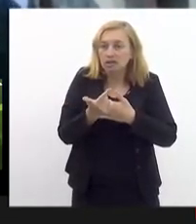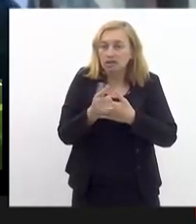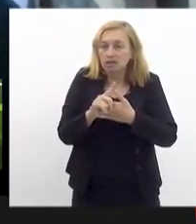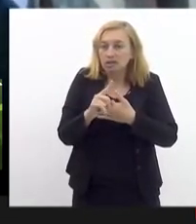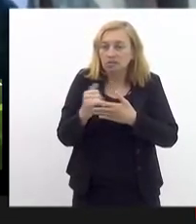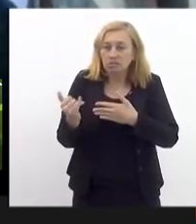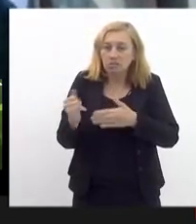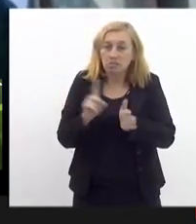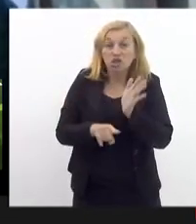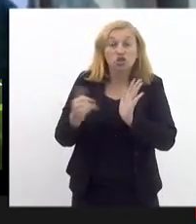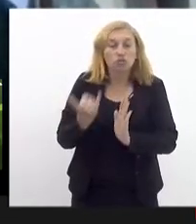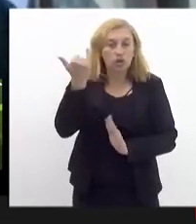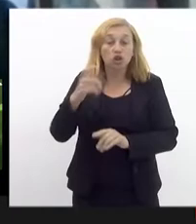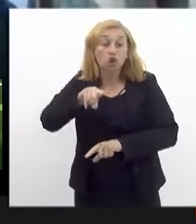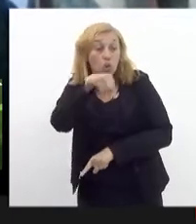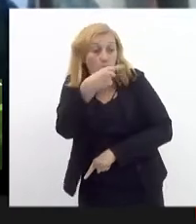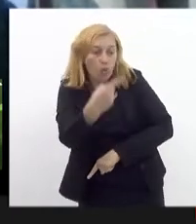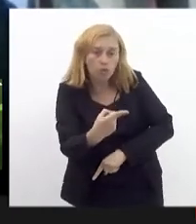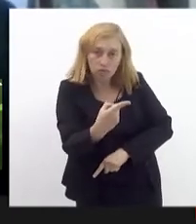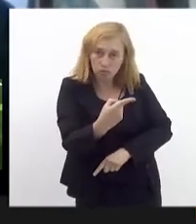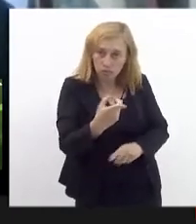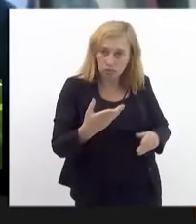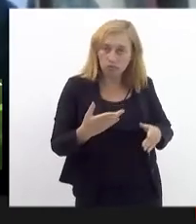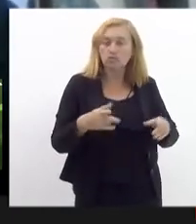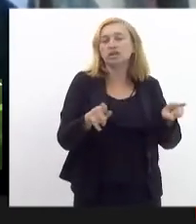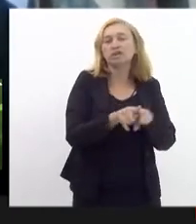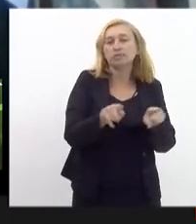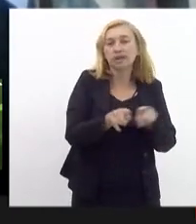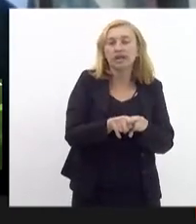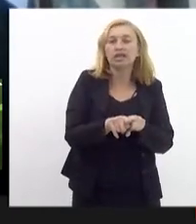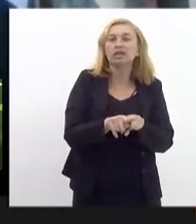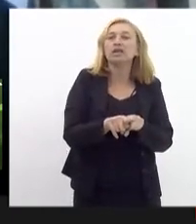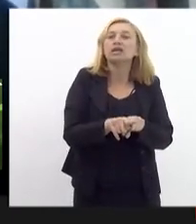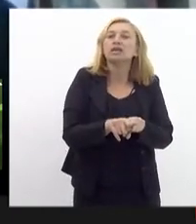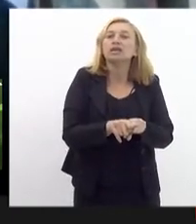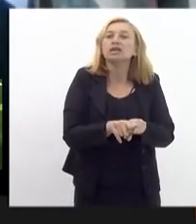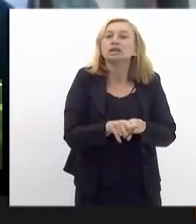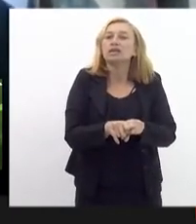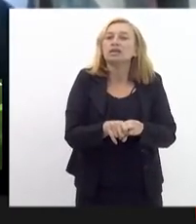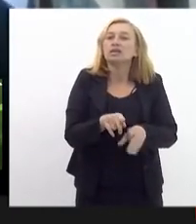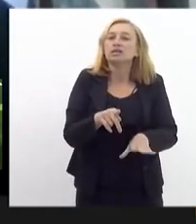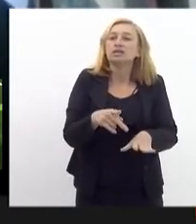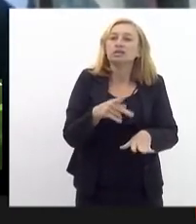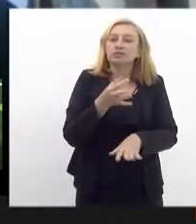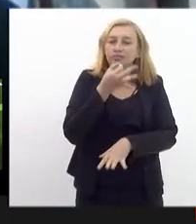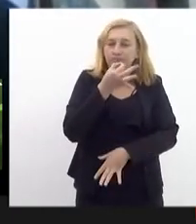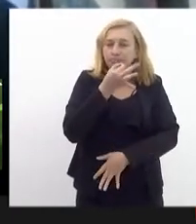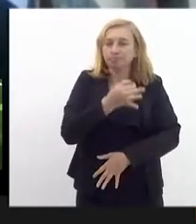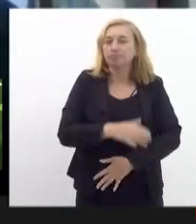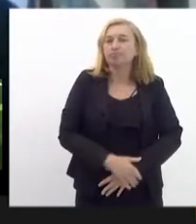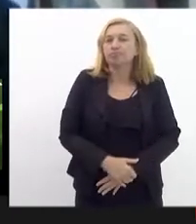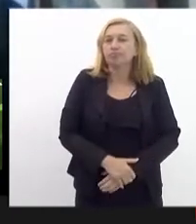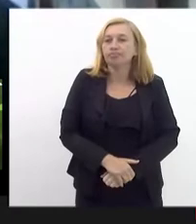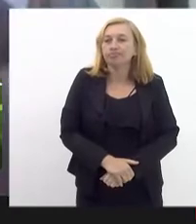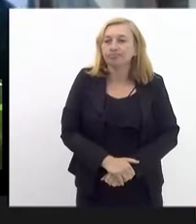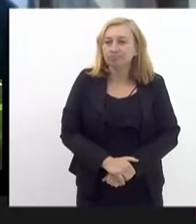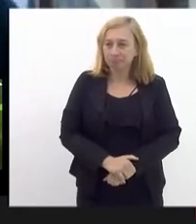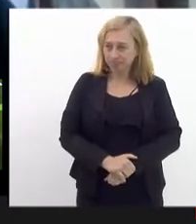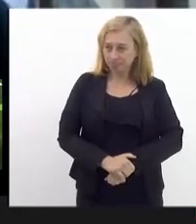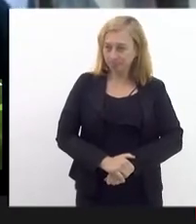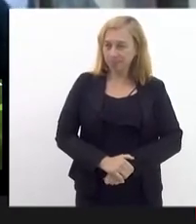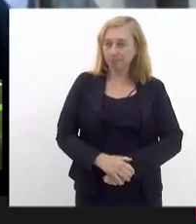Um outro ponto relevante, também constando das sugestões, foi